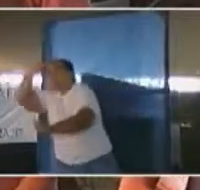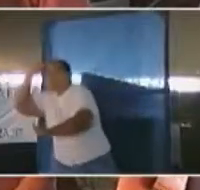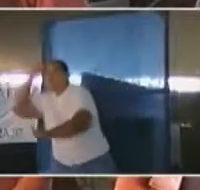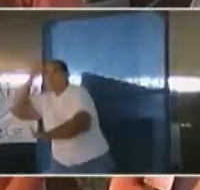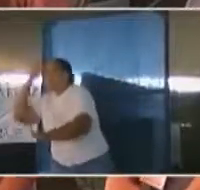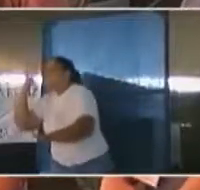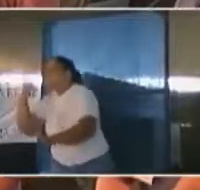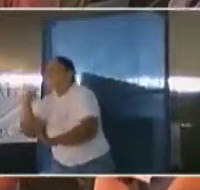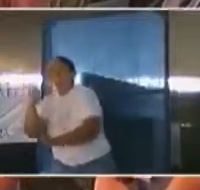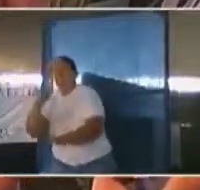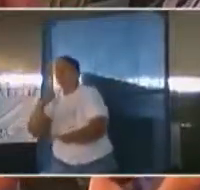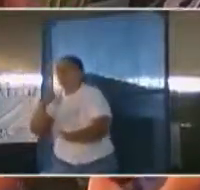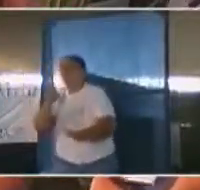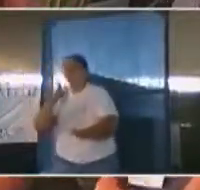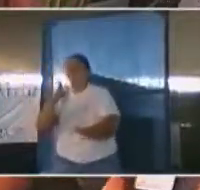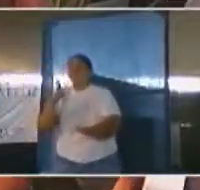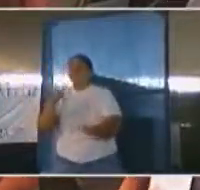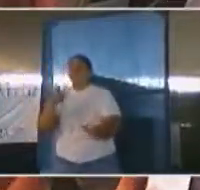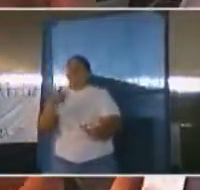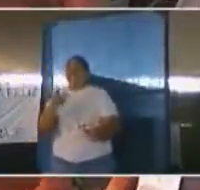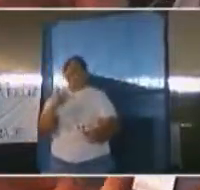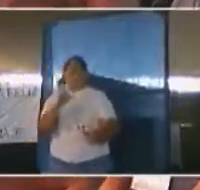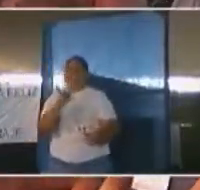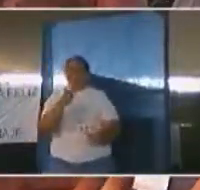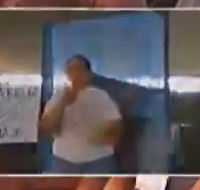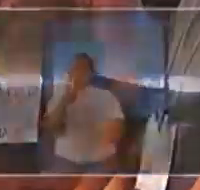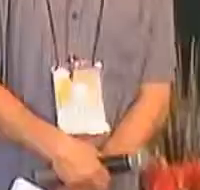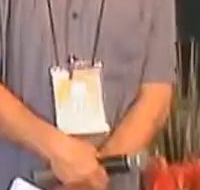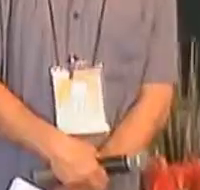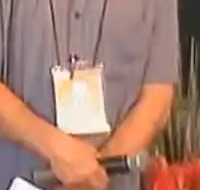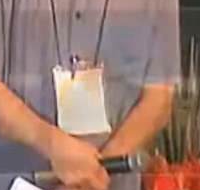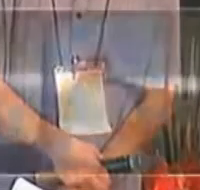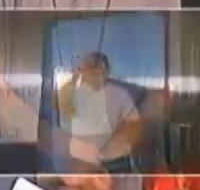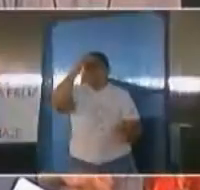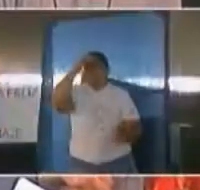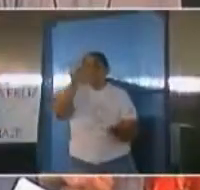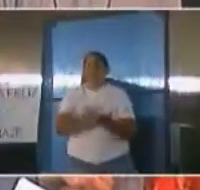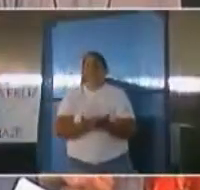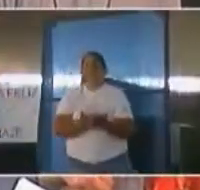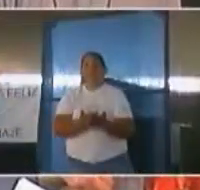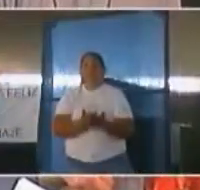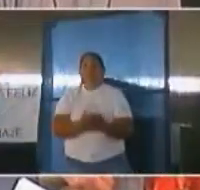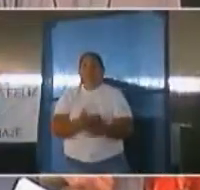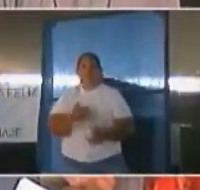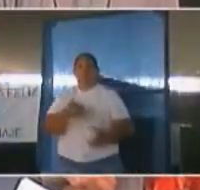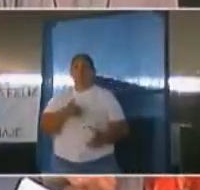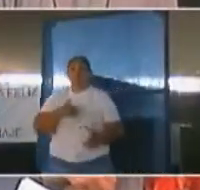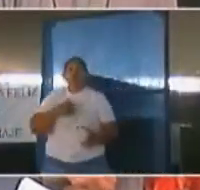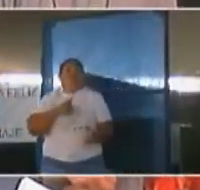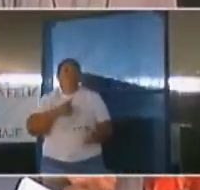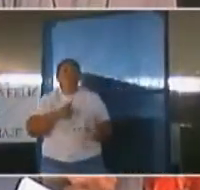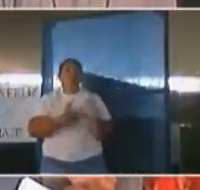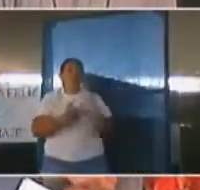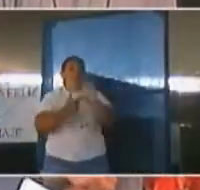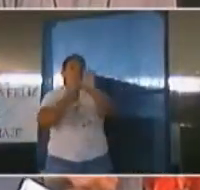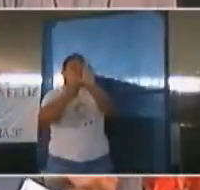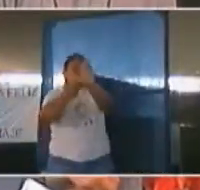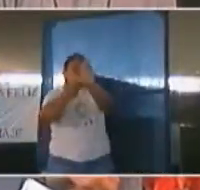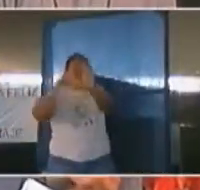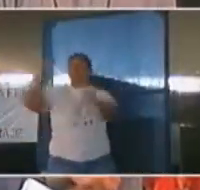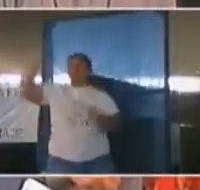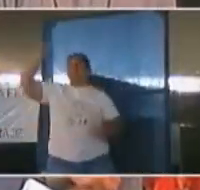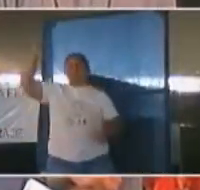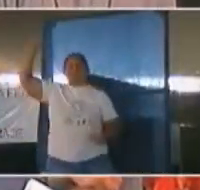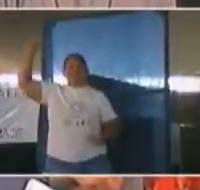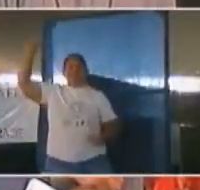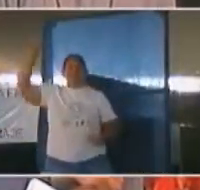zoar da nossa cara quando a gente falar de Deus, mostrar para eles o quanto Deus faz diferença na nossa vida. Mostrar que a nossa fé é